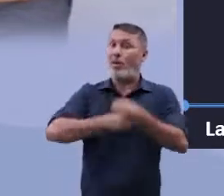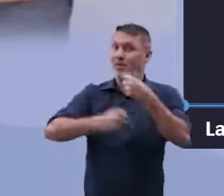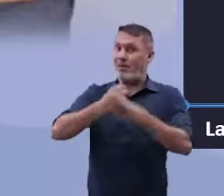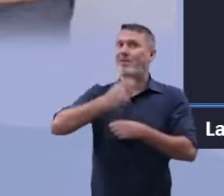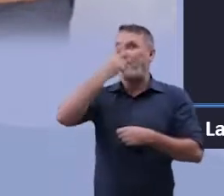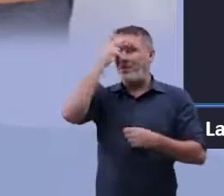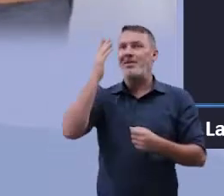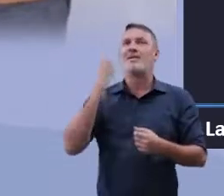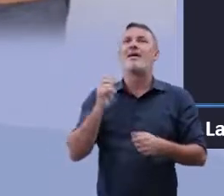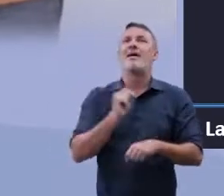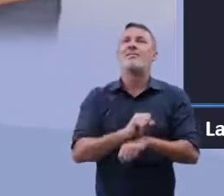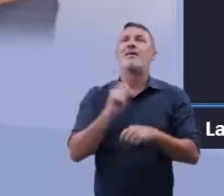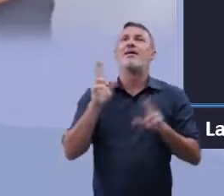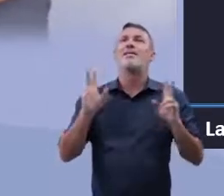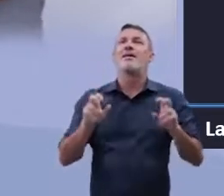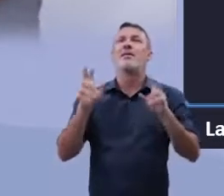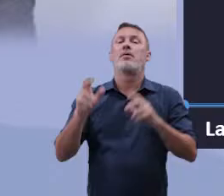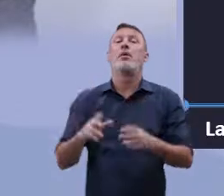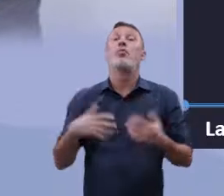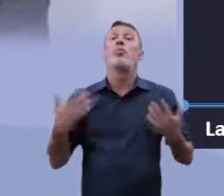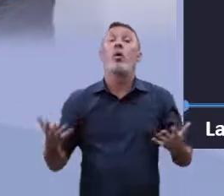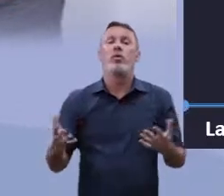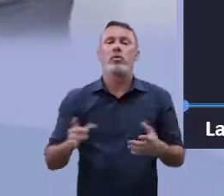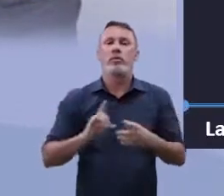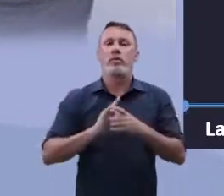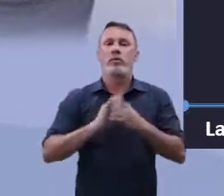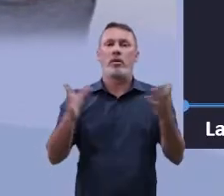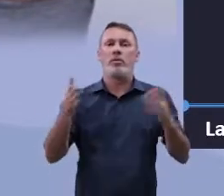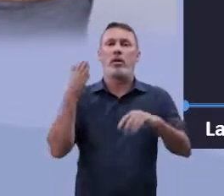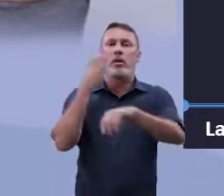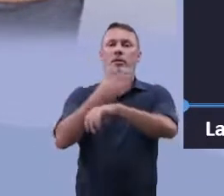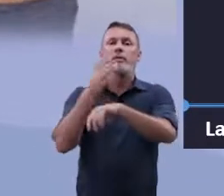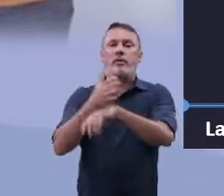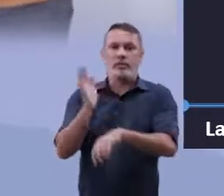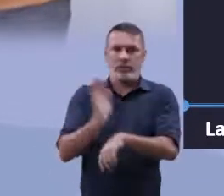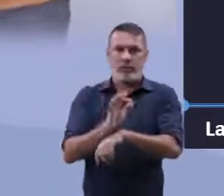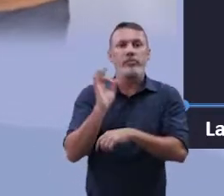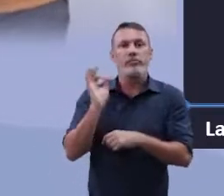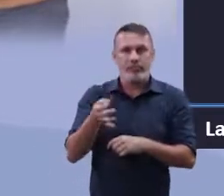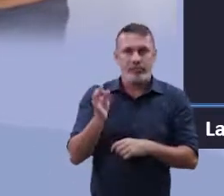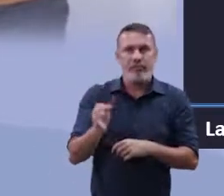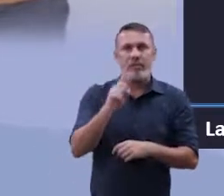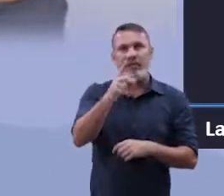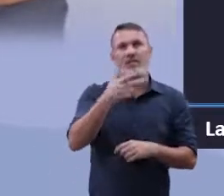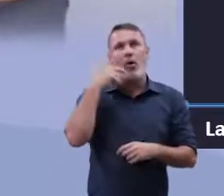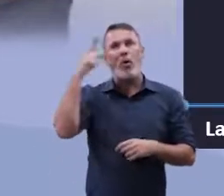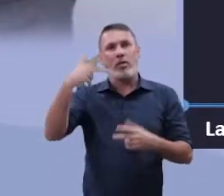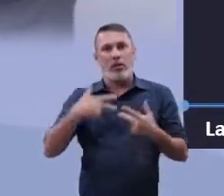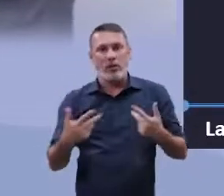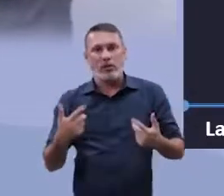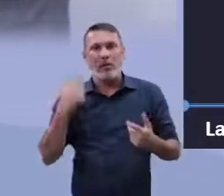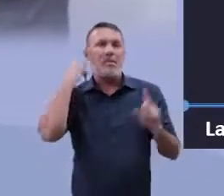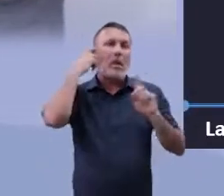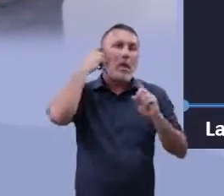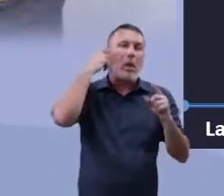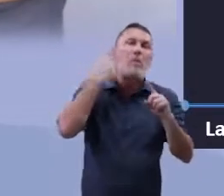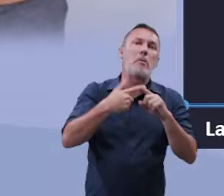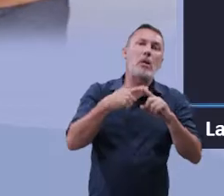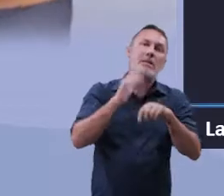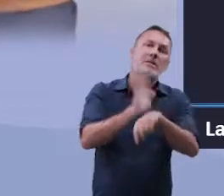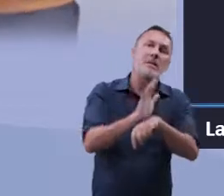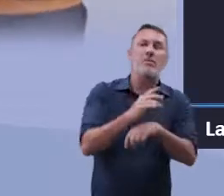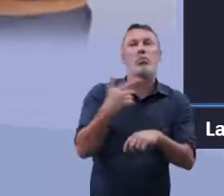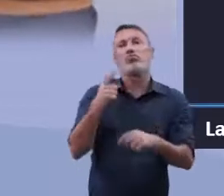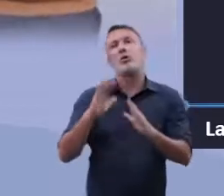quê? Democratização do acesso ao cinema. Você começou a falar de outra coisa? Não. Para que a pessoa vai no cinema se não tem escola? Para que a pessoa vai no cinema se